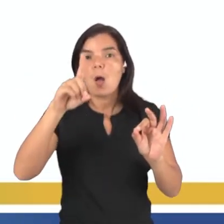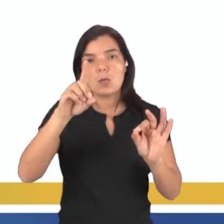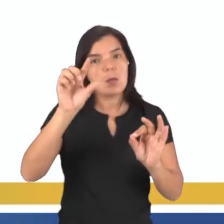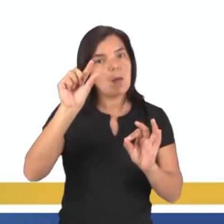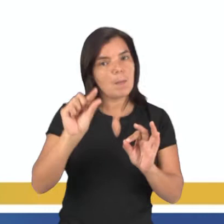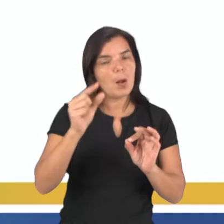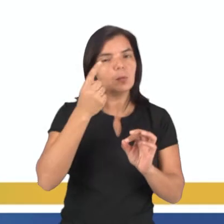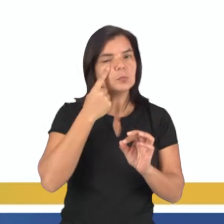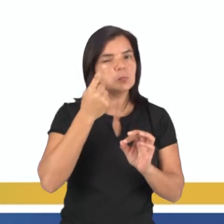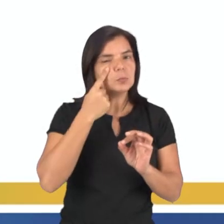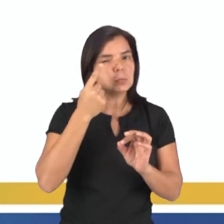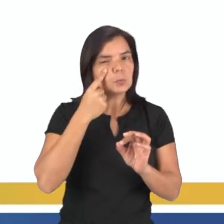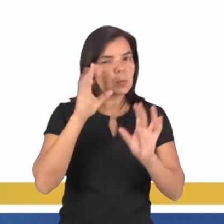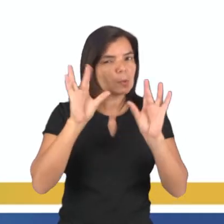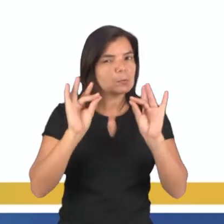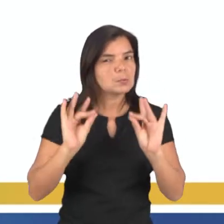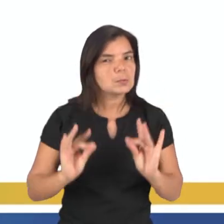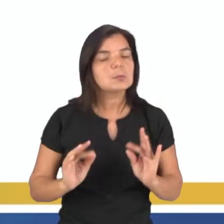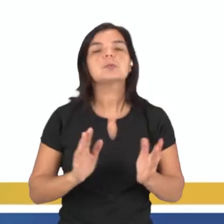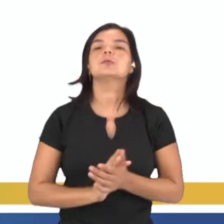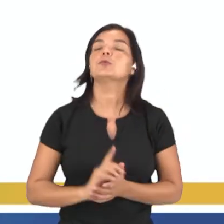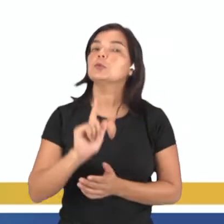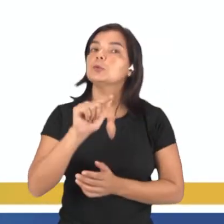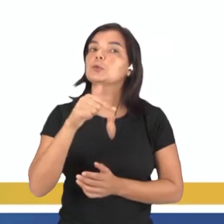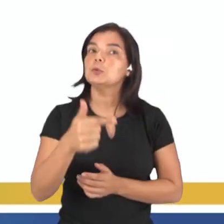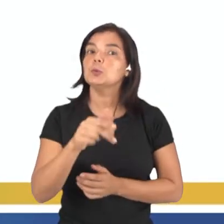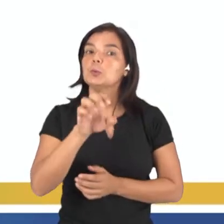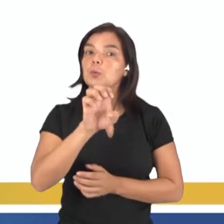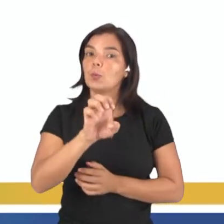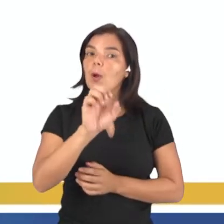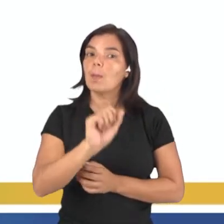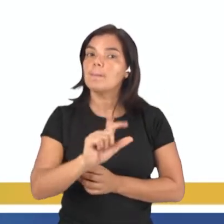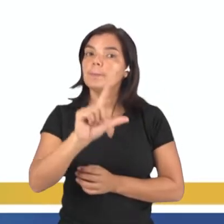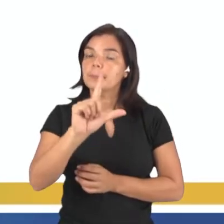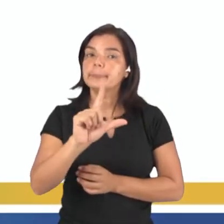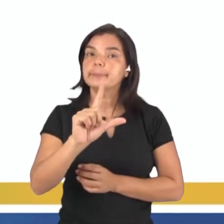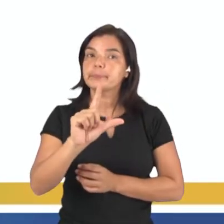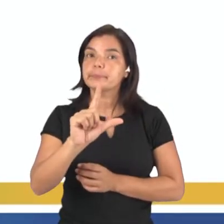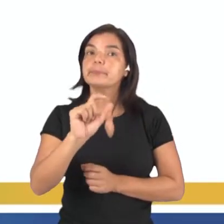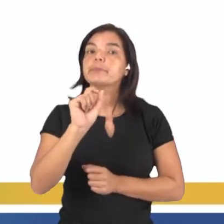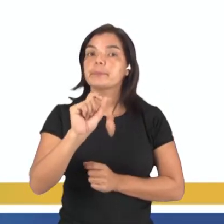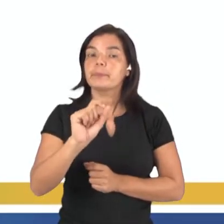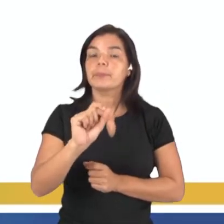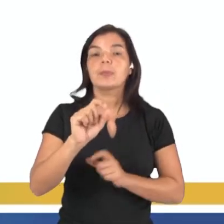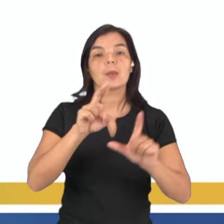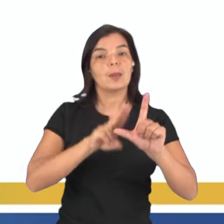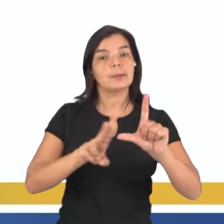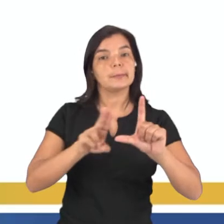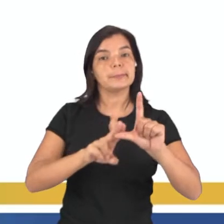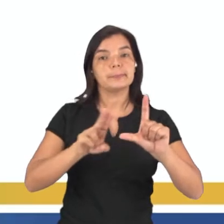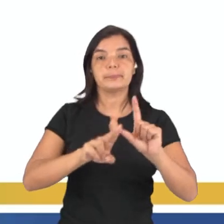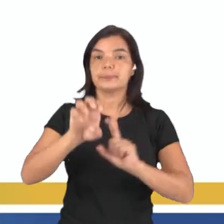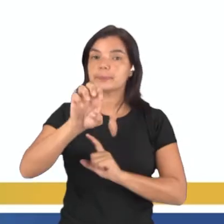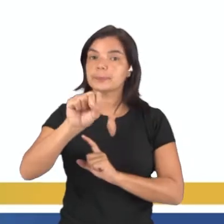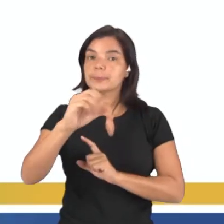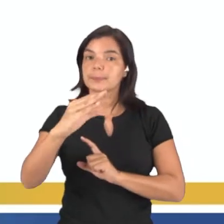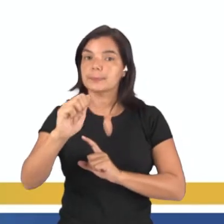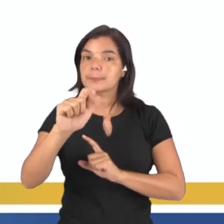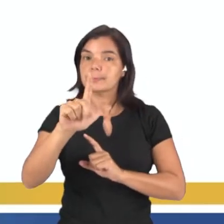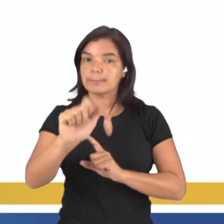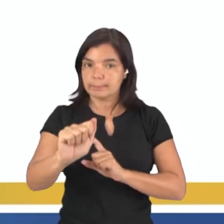pequenininho. Presta bem atenção nesse detalhe. E o E, na base aí da pirâmide, é exatamente o que